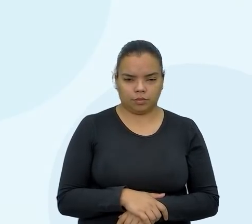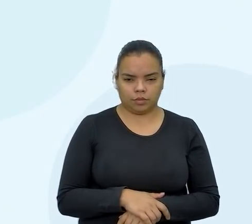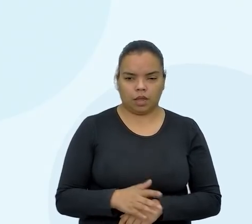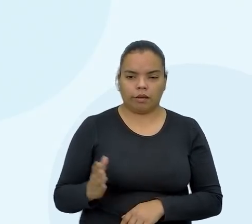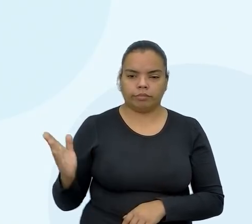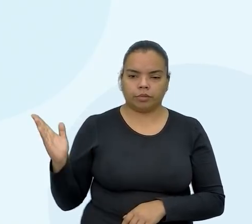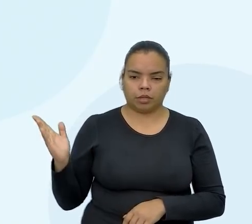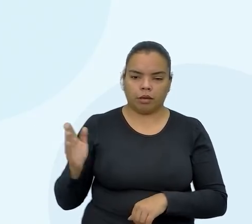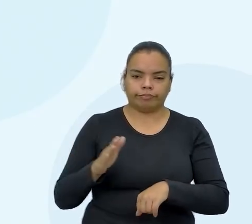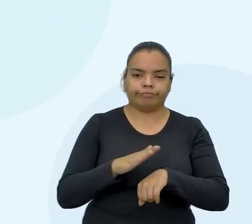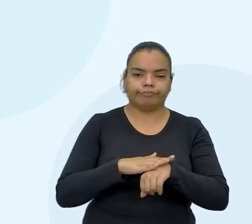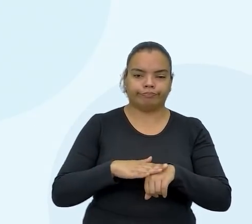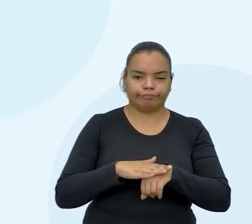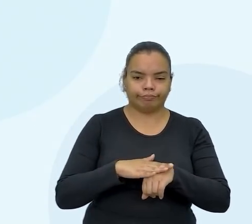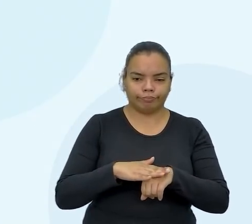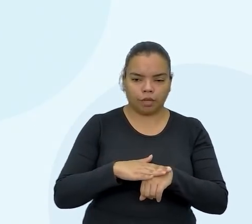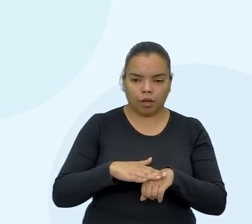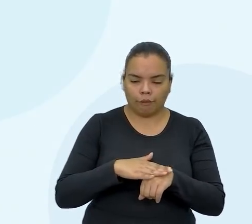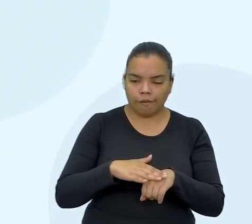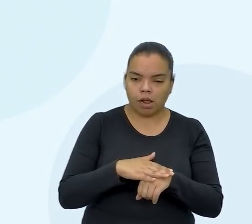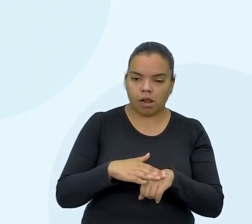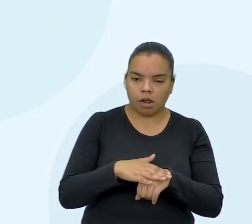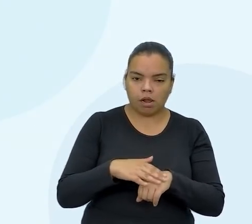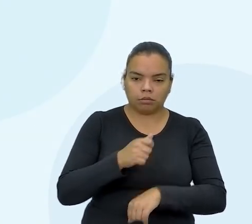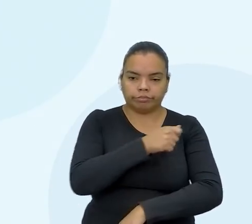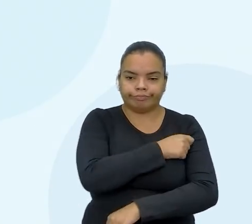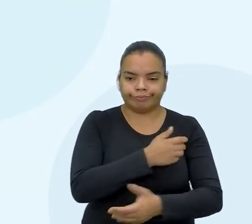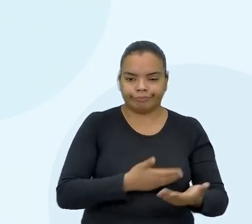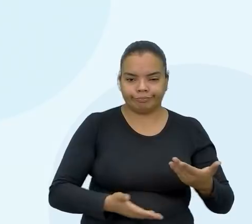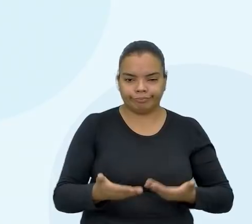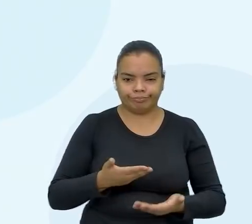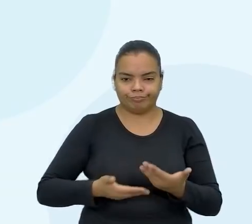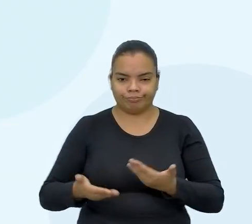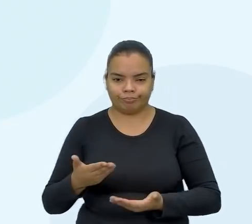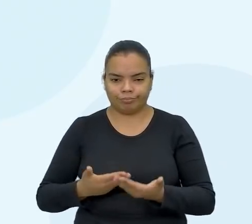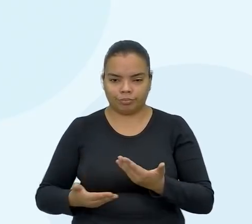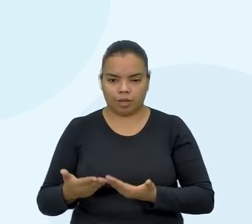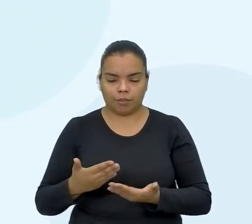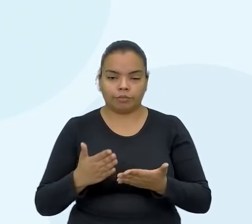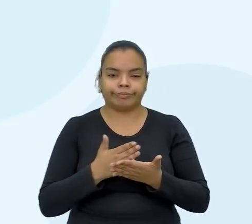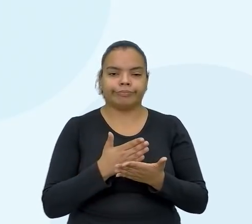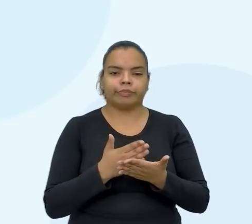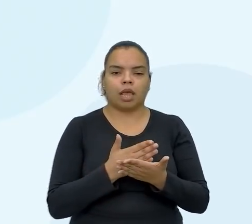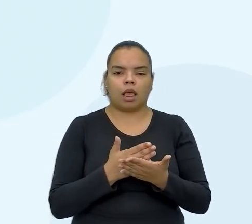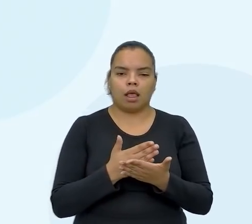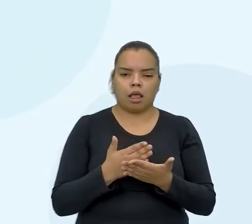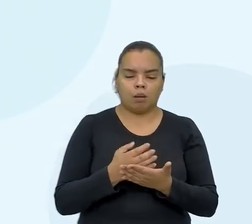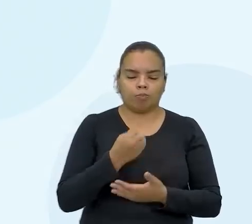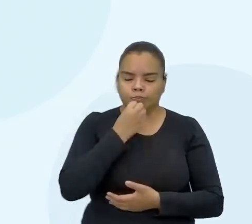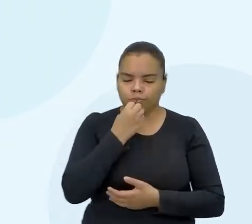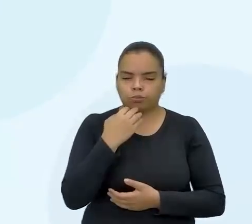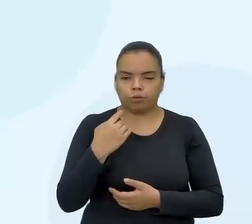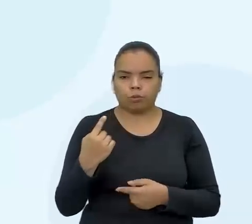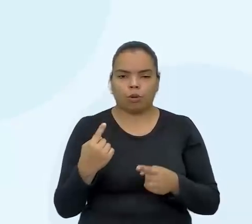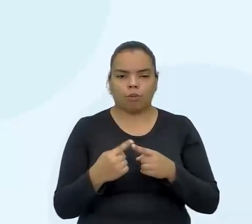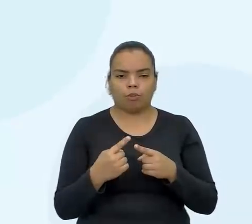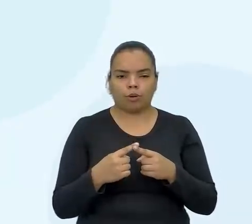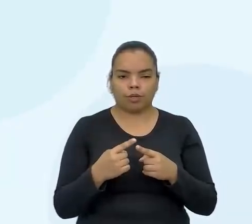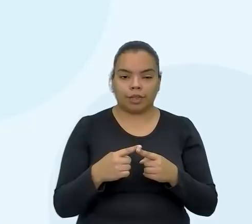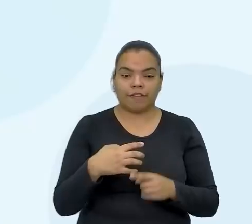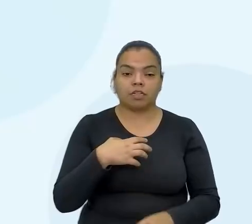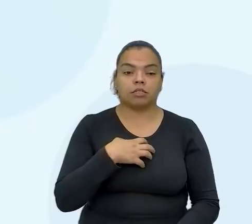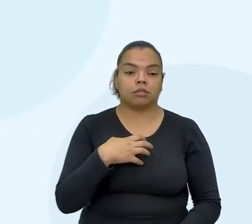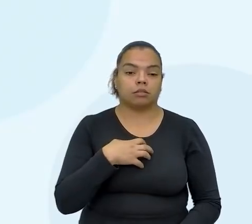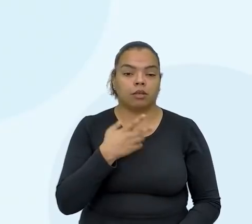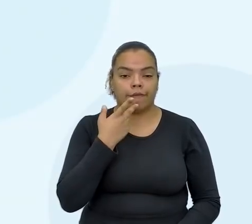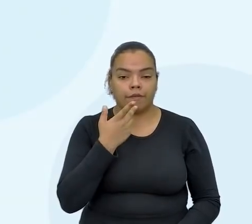para os nossos alunos. Podemos caminhar. E é por isso que o nosso material é tão rico, né, Silvana? Porque, acima de tudo, ele fala de